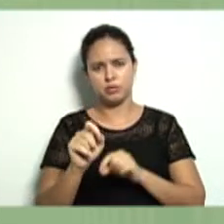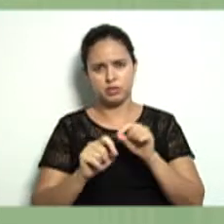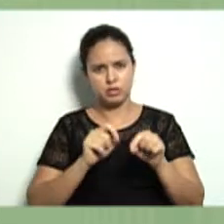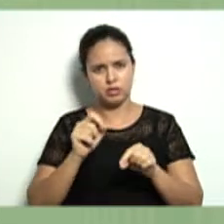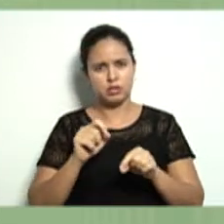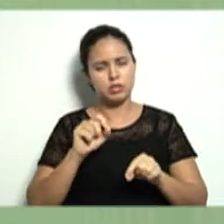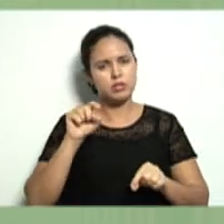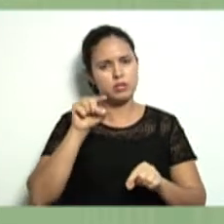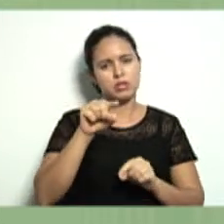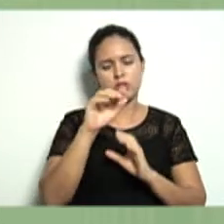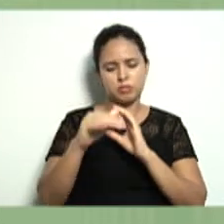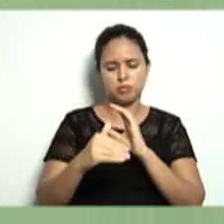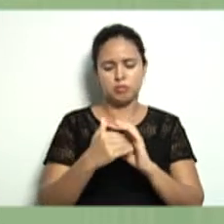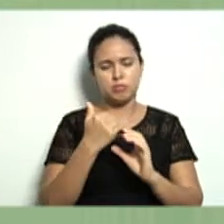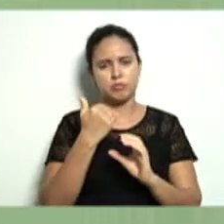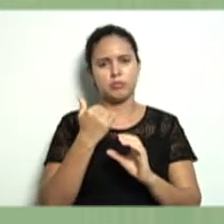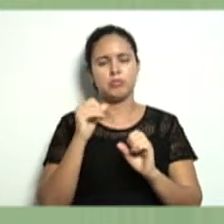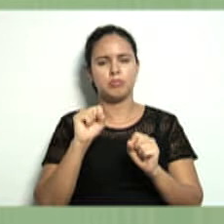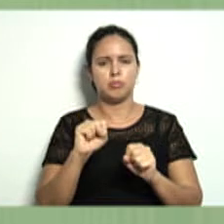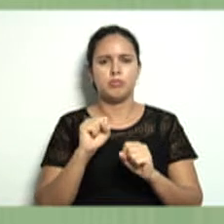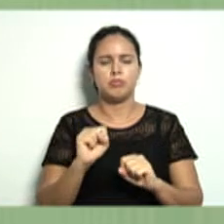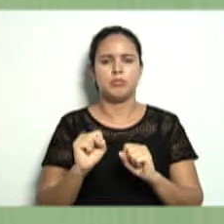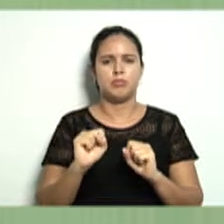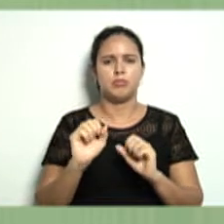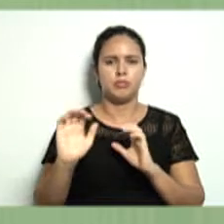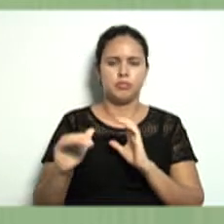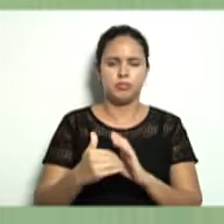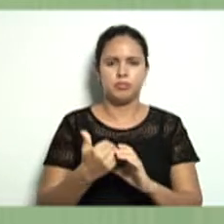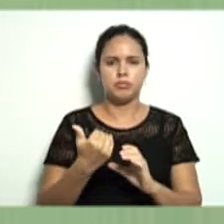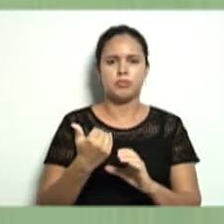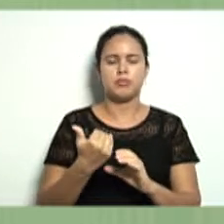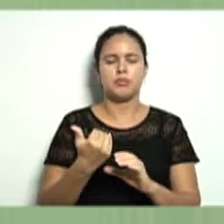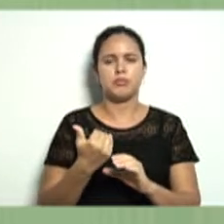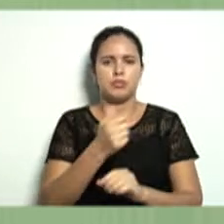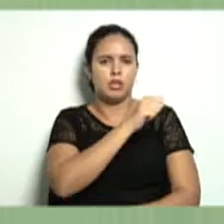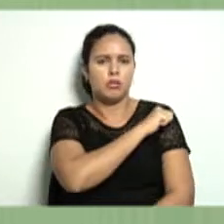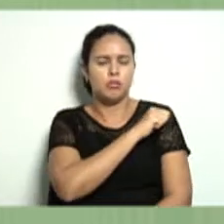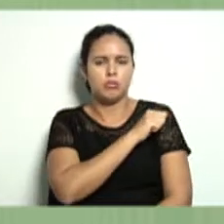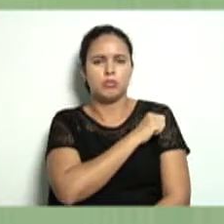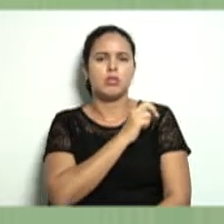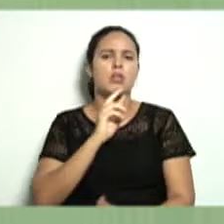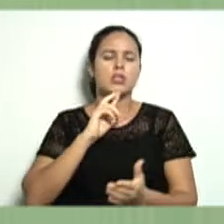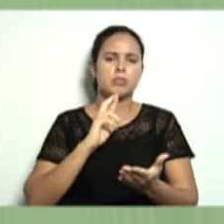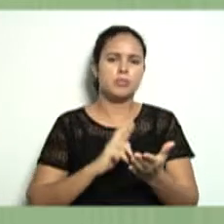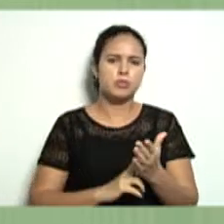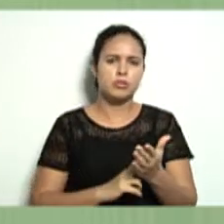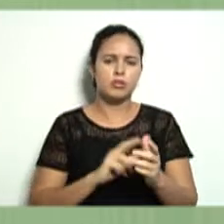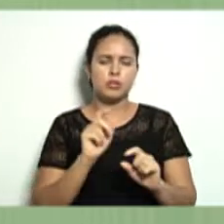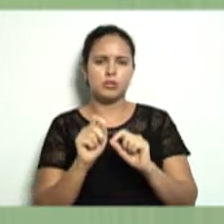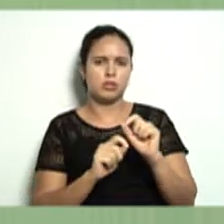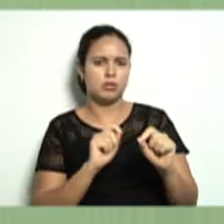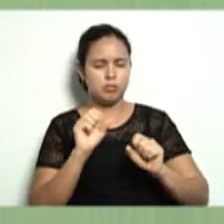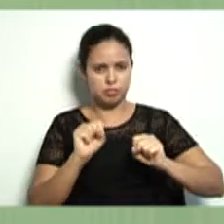você ainda não enviou a sua participação, envie para a gente aí, para que a gente possa